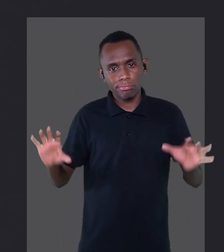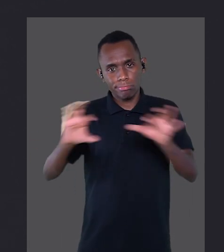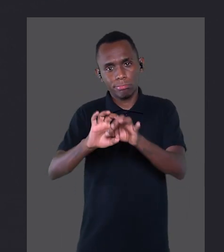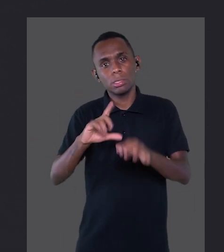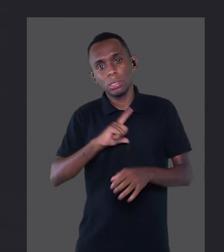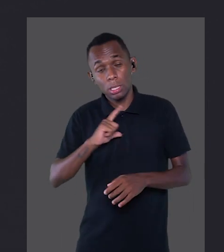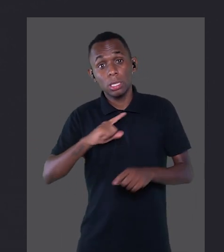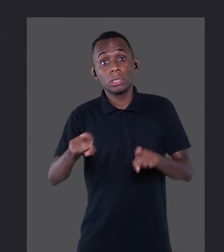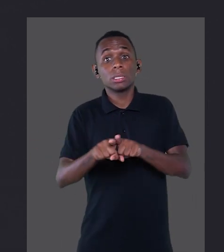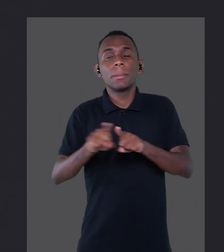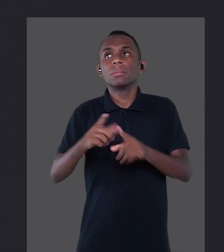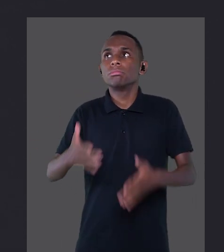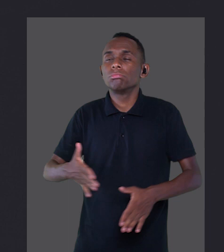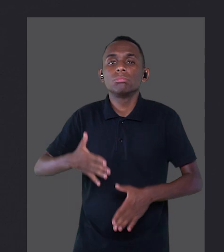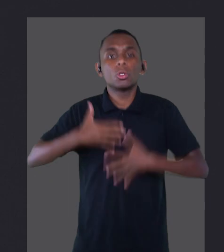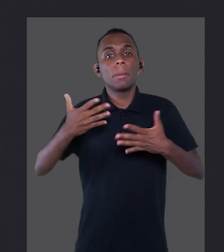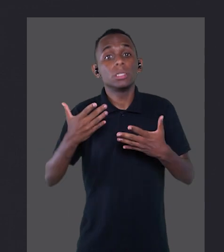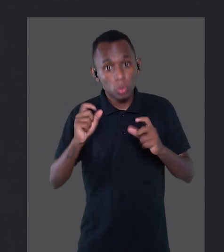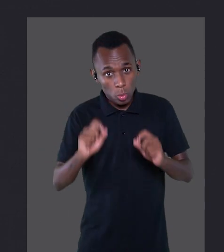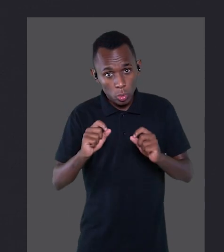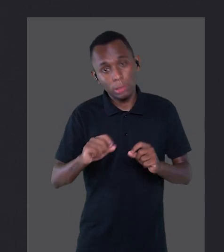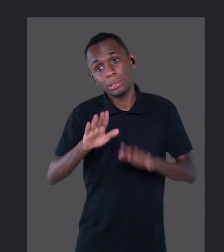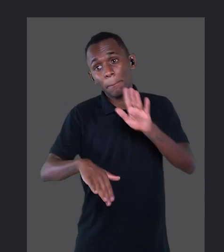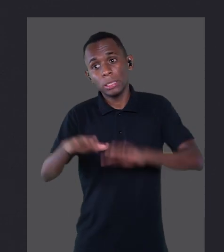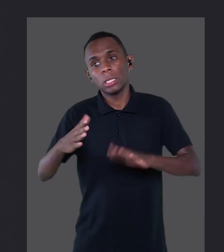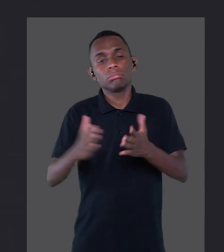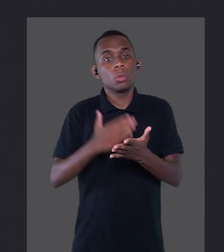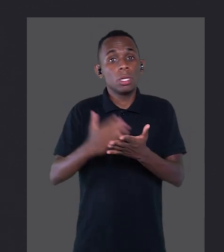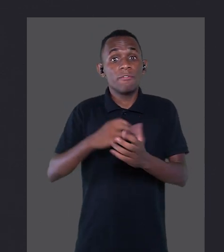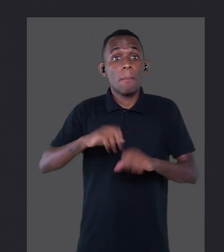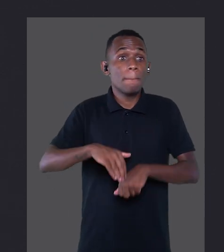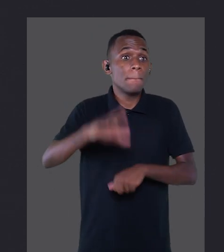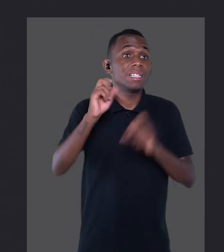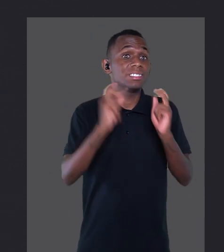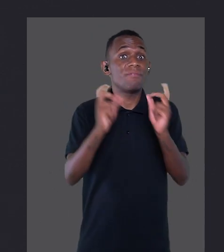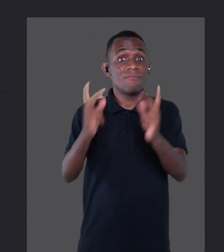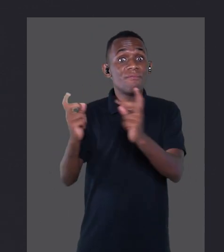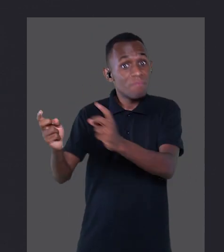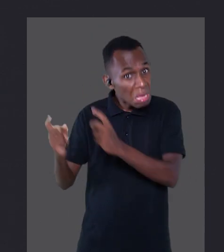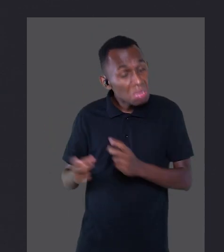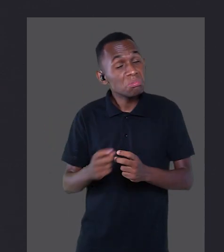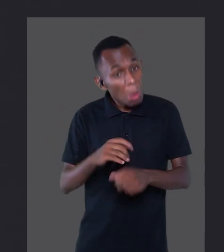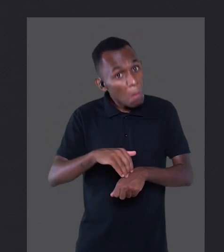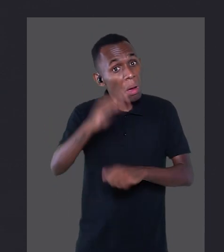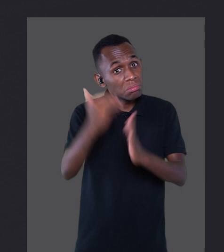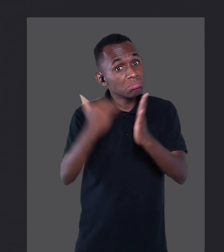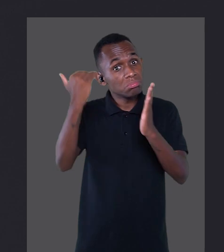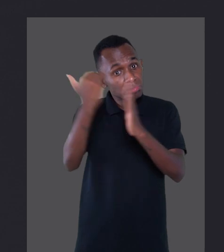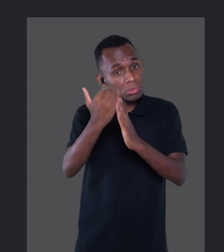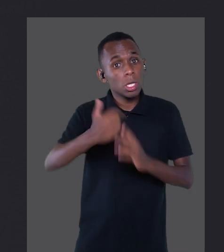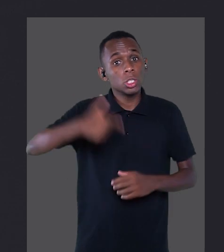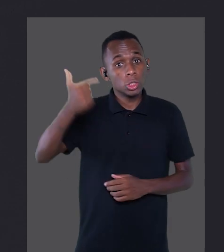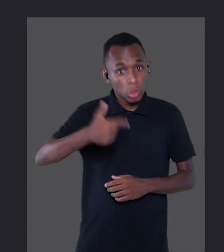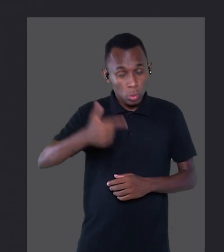Mas também me surpreendi, talvez o meu livro que mais vende. Ele chegou à segunda